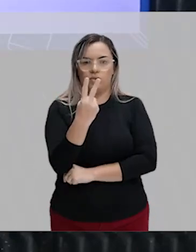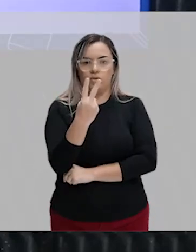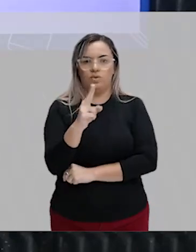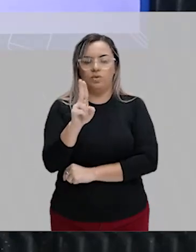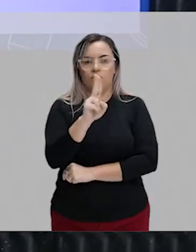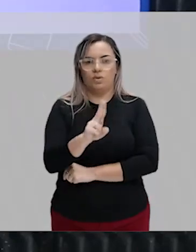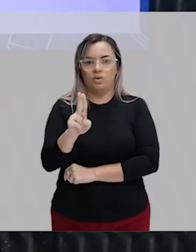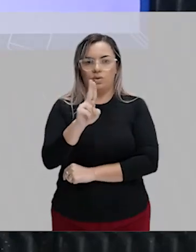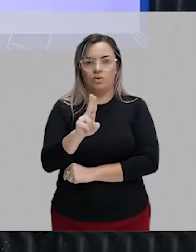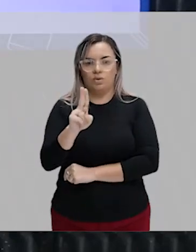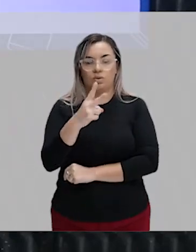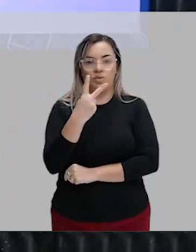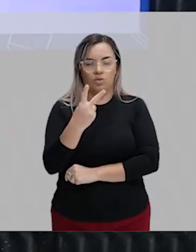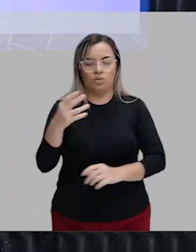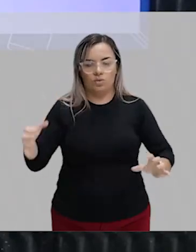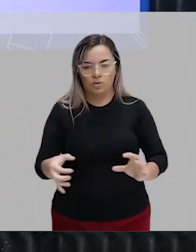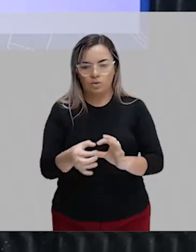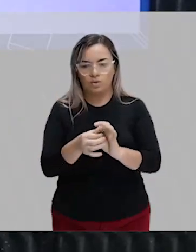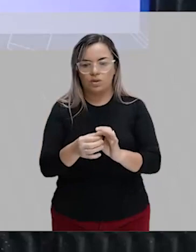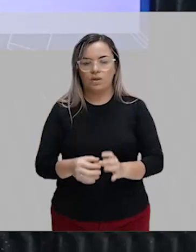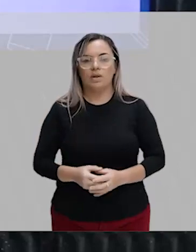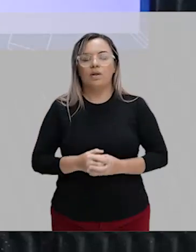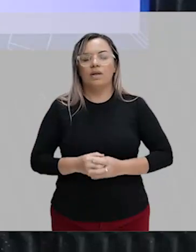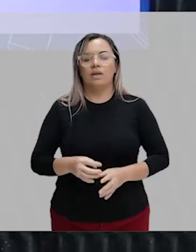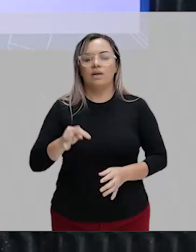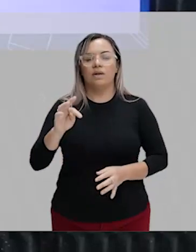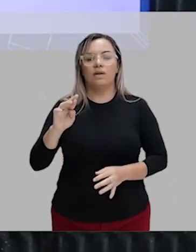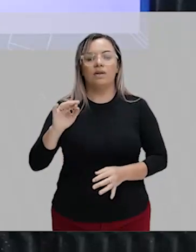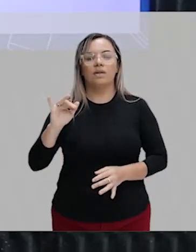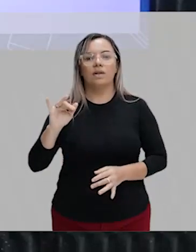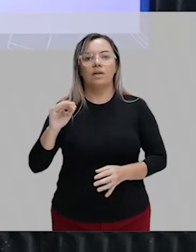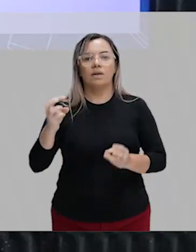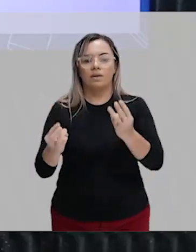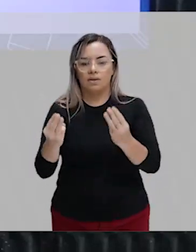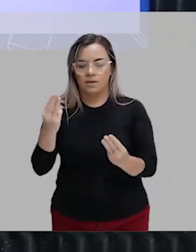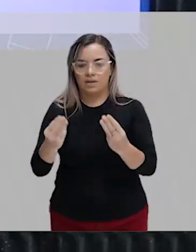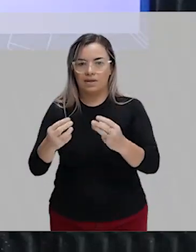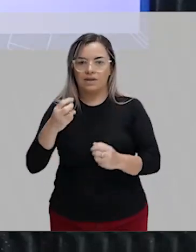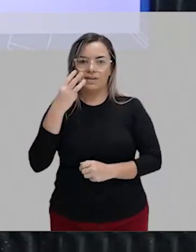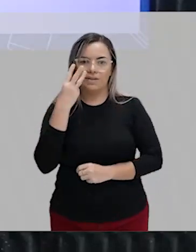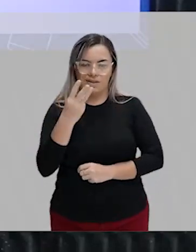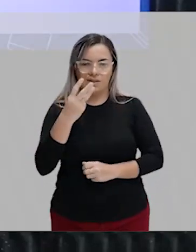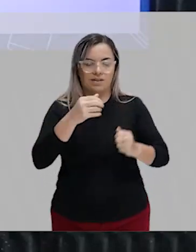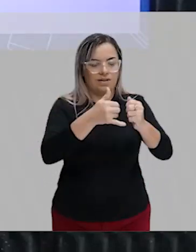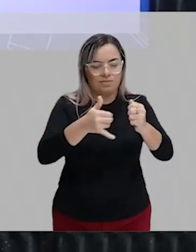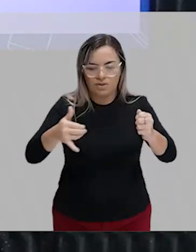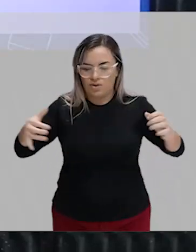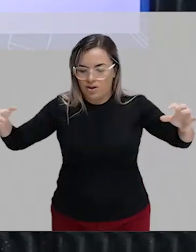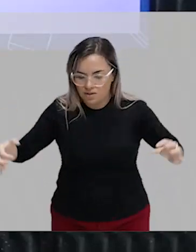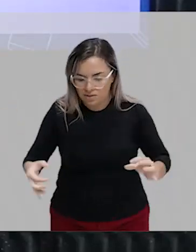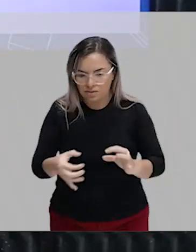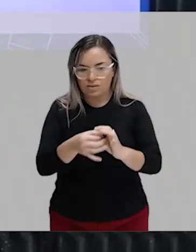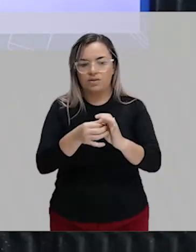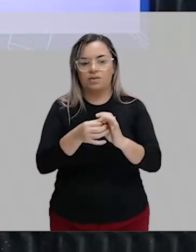2 aminoácidos ligados. Tripeptídeos, 3 aminoácidos, e assim sucessivamente, ok? Quando eu